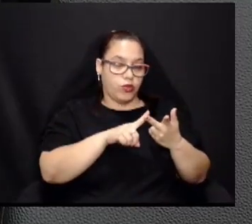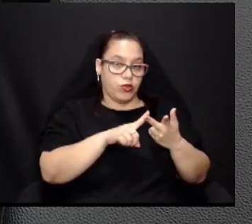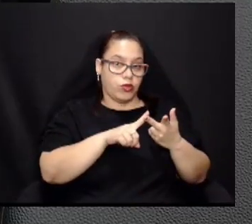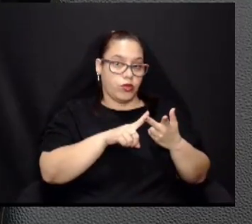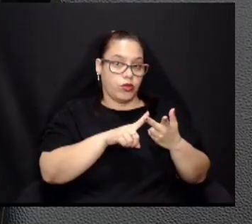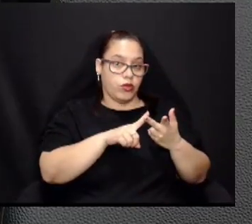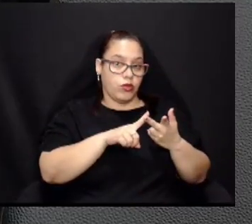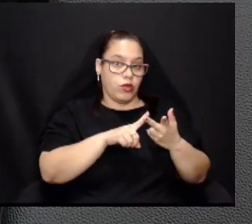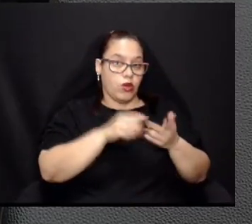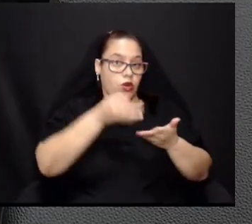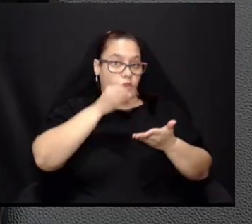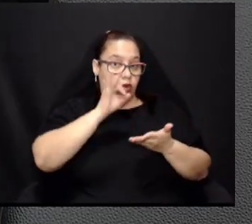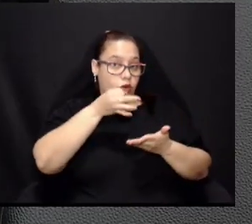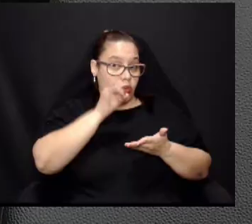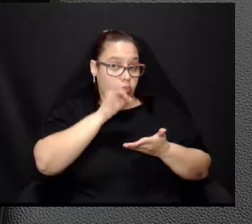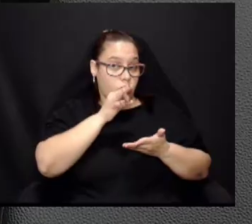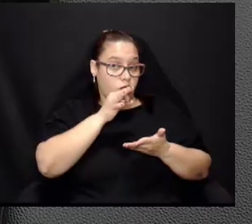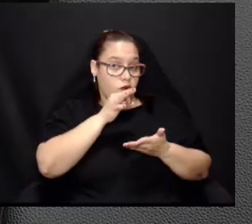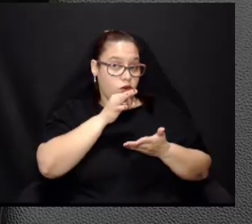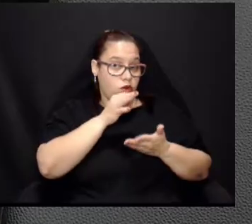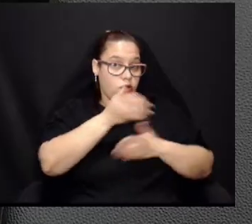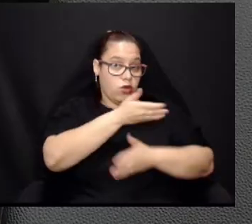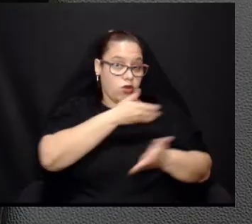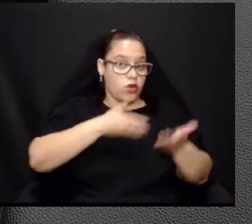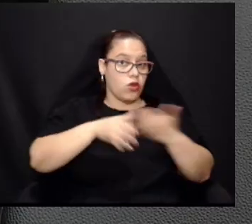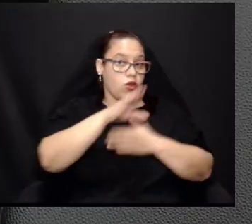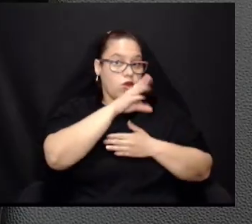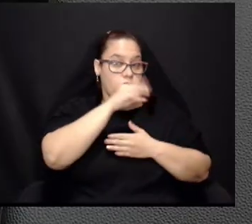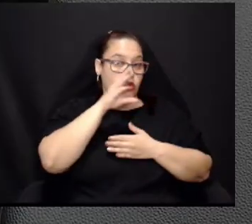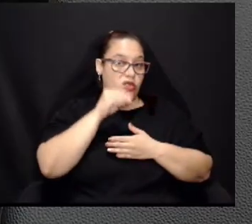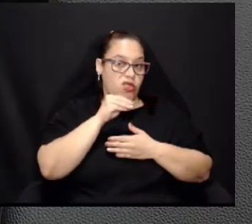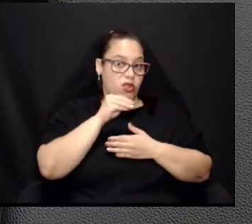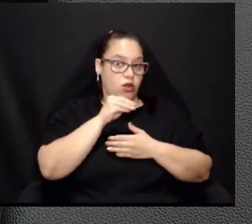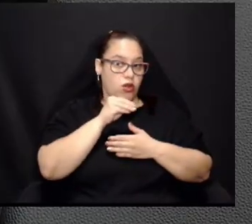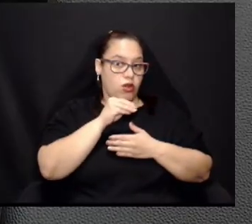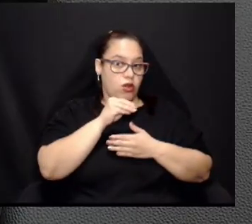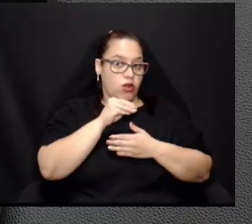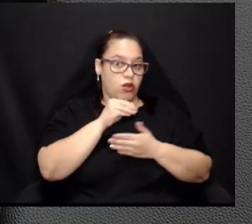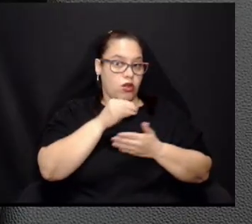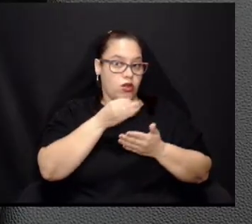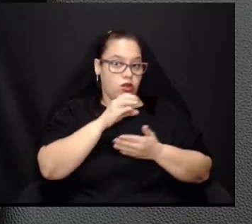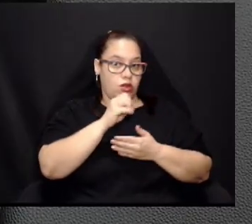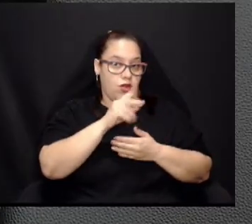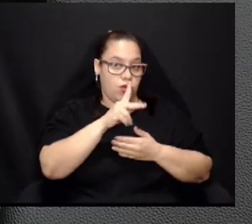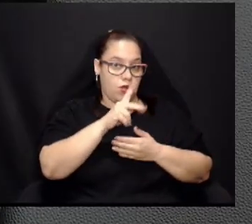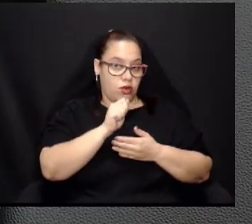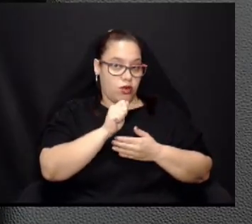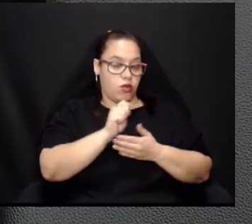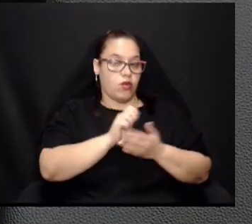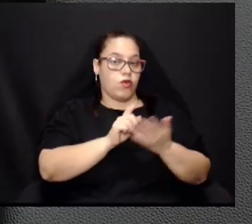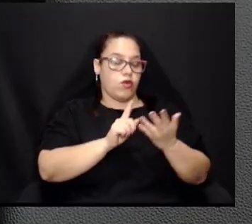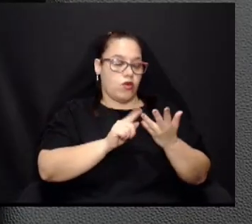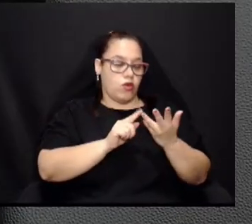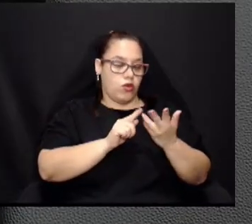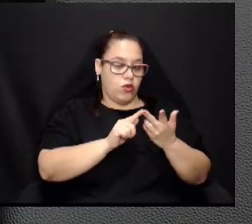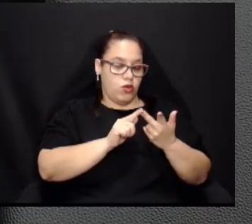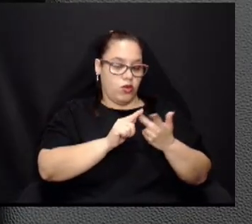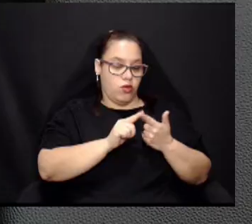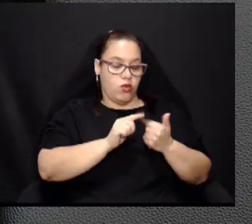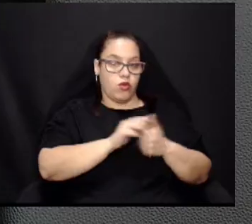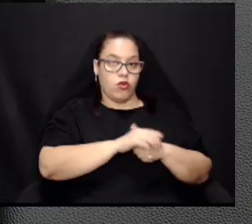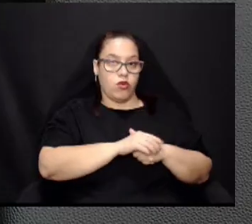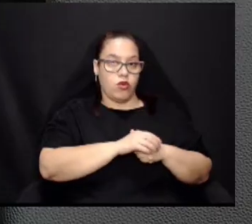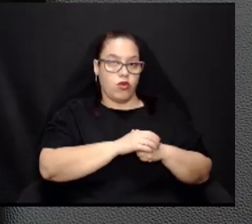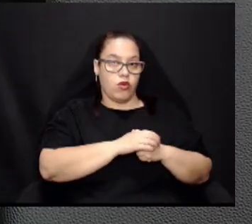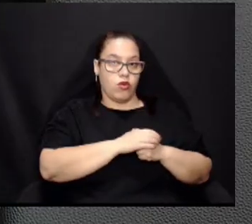break, de cooperagem, que são as meninas da Copa, porque a gente atua nos eventos. Então, contratos